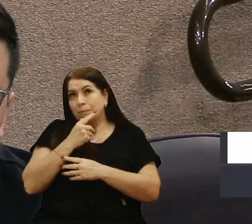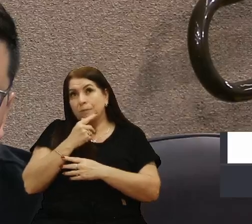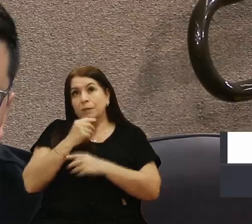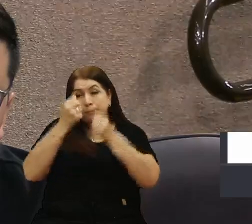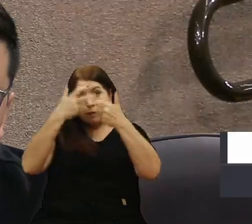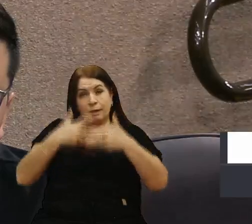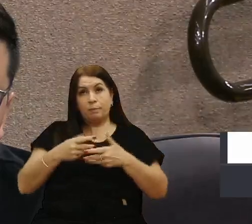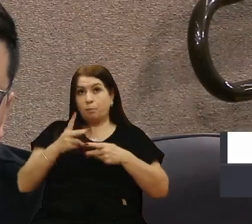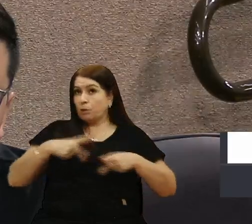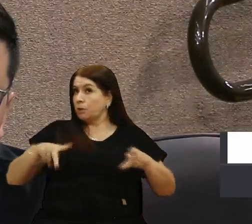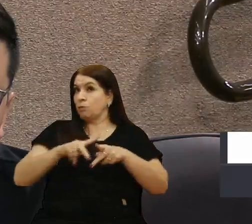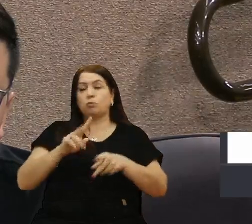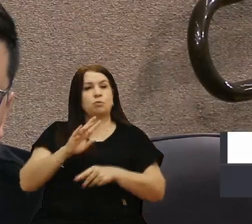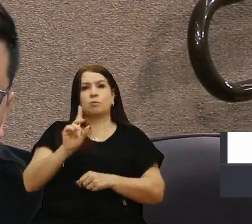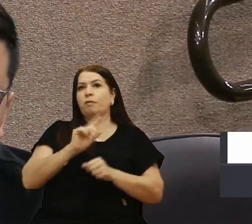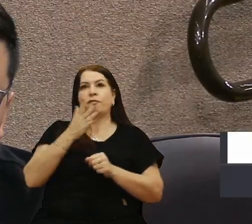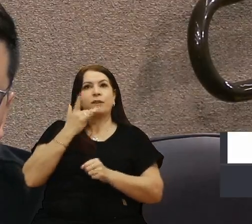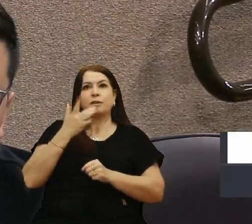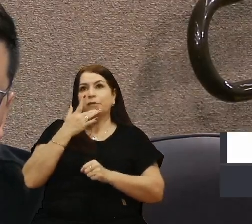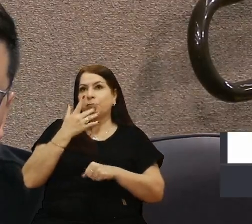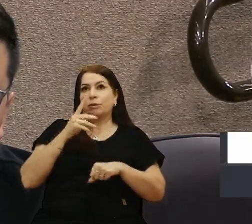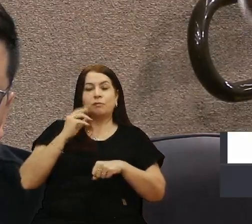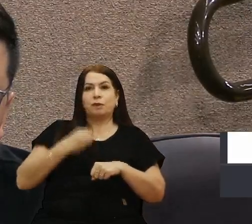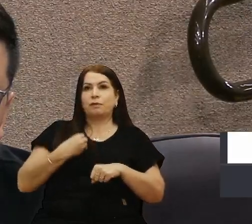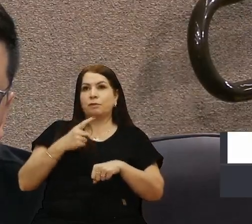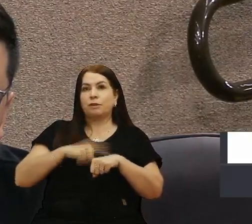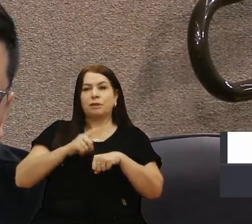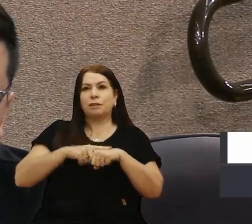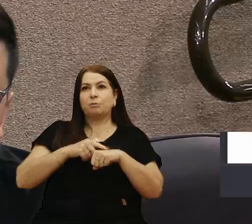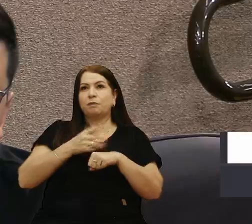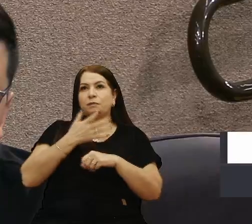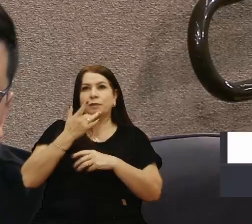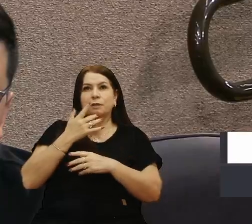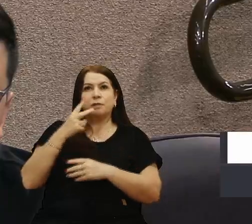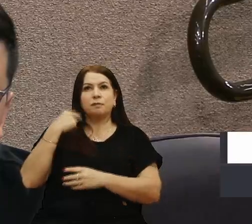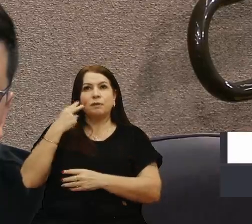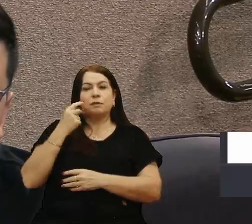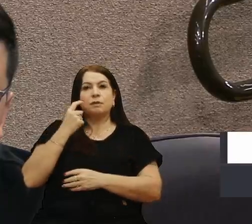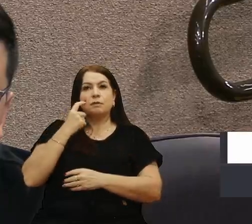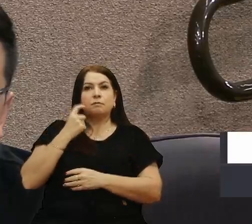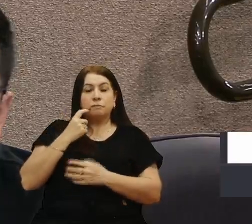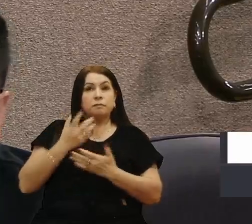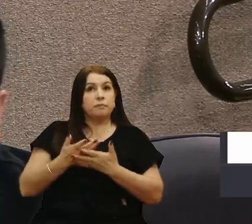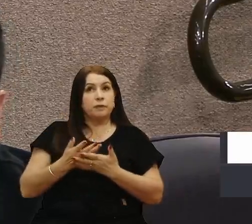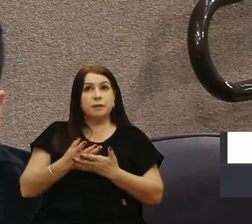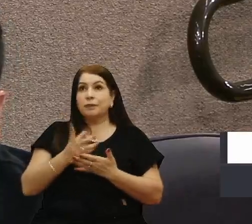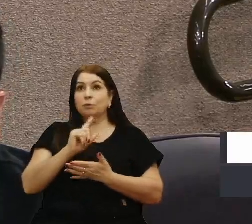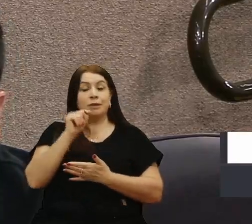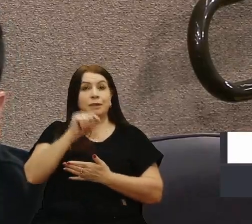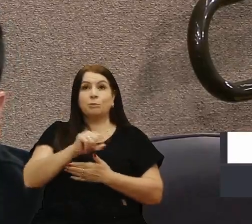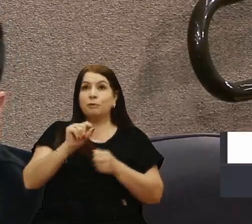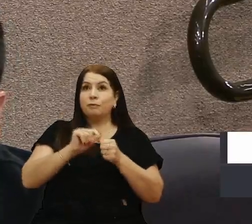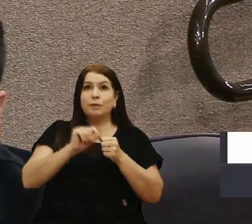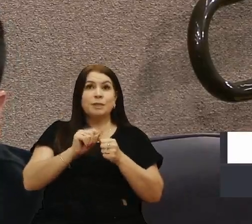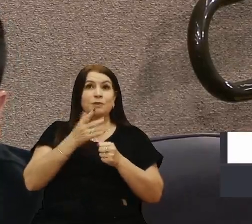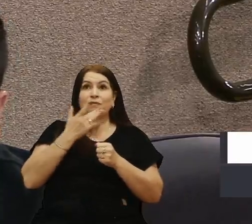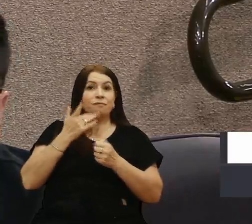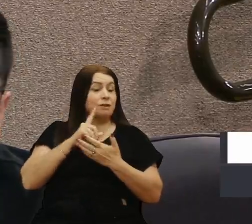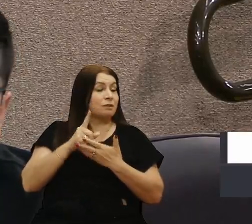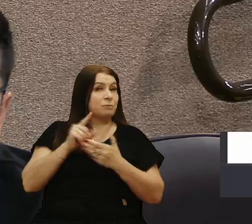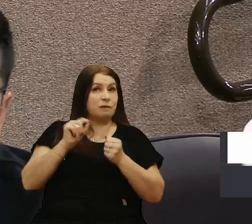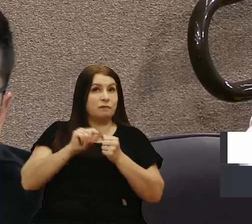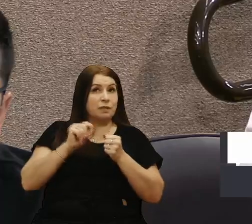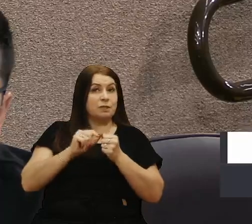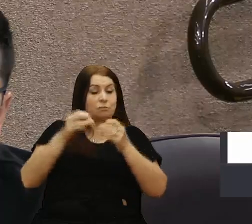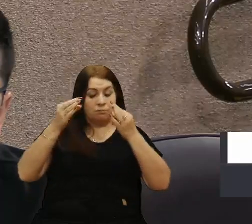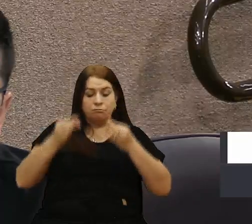fácil, mas a gente não vive de tempo fácil, moleque. A gente não... Vereador Wagner Petrini, a gente não está aqui para fazer o que é fácil, a gente está aqui para fazer o